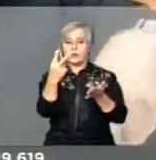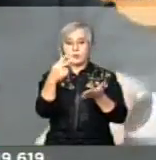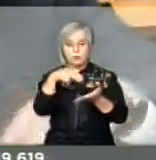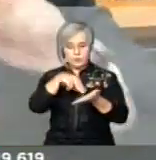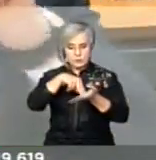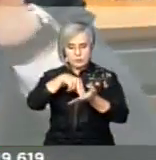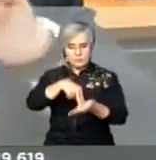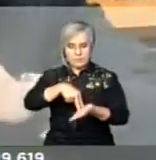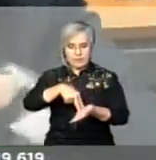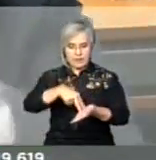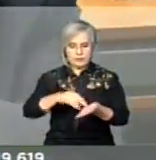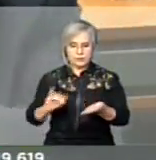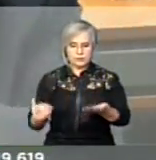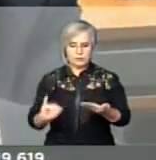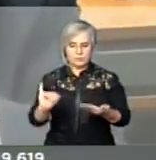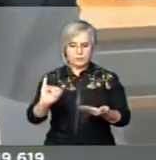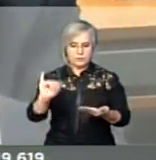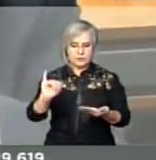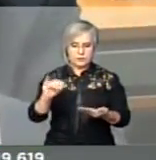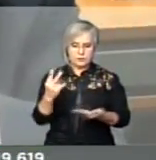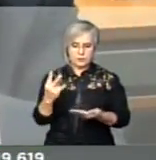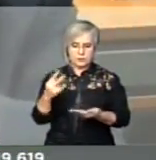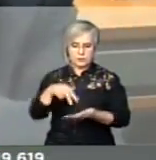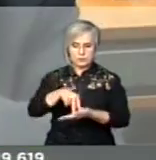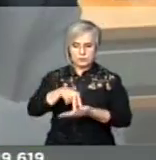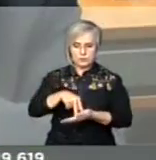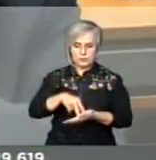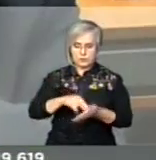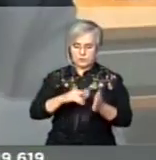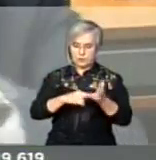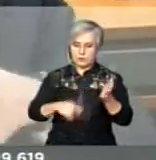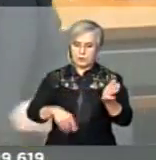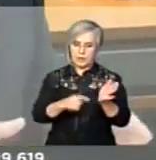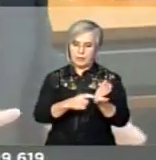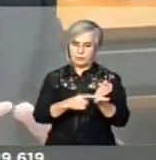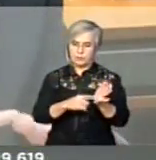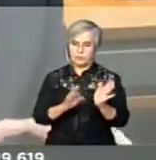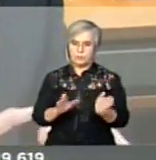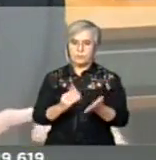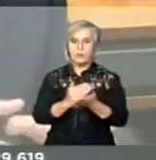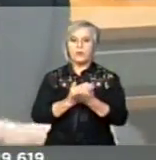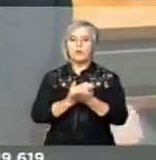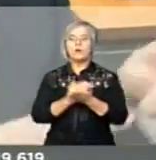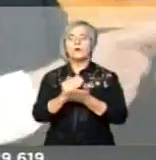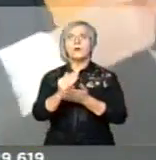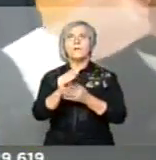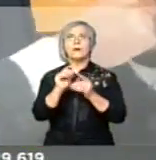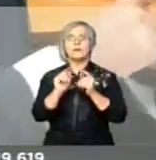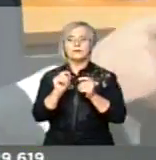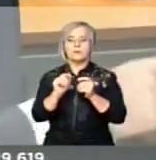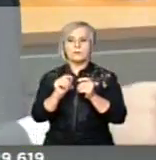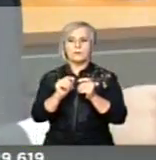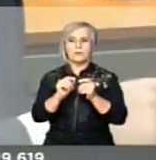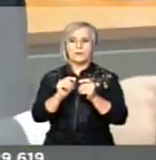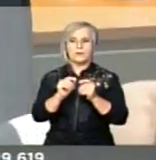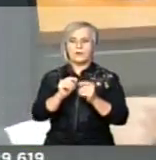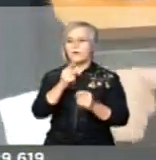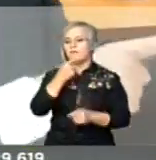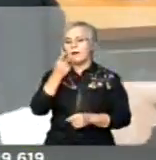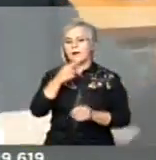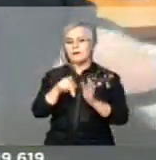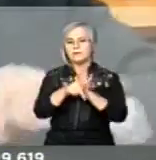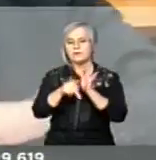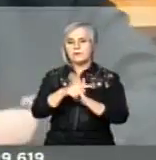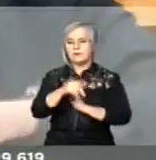pilares importantíssimos o seu relatório, que começa de novo, vamos voltar lá na Inglaterra,